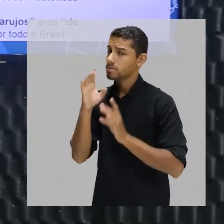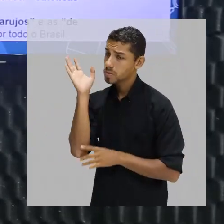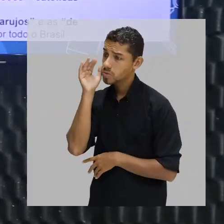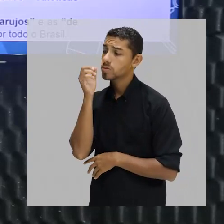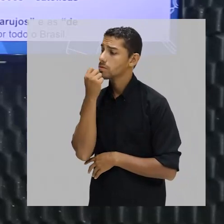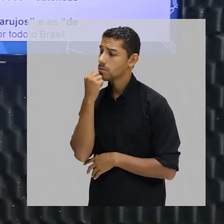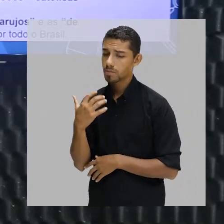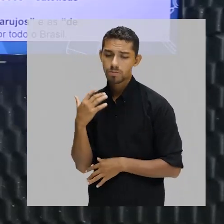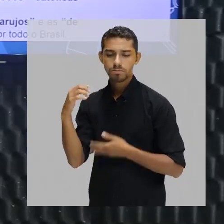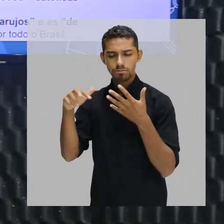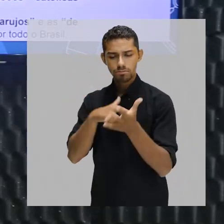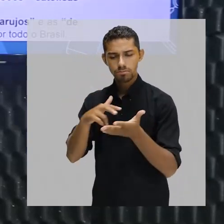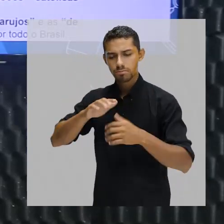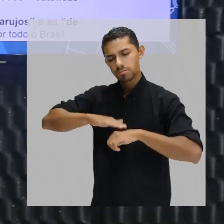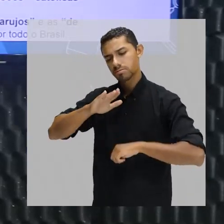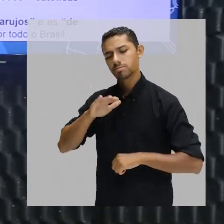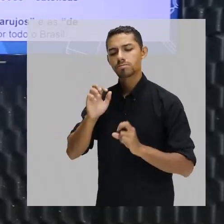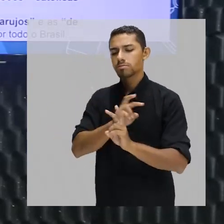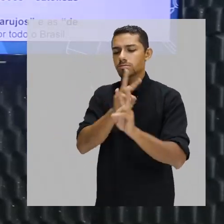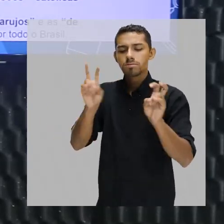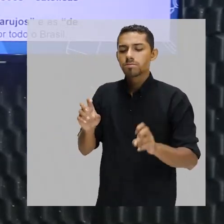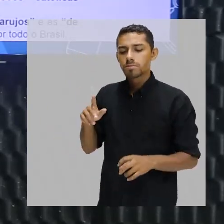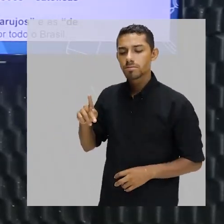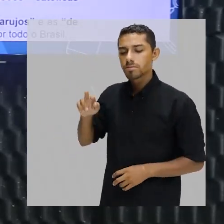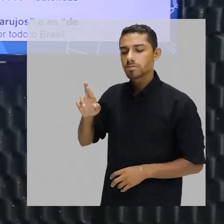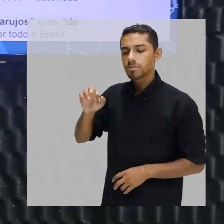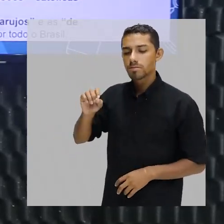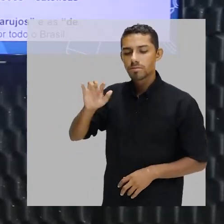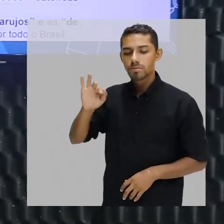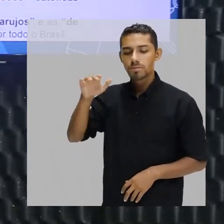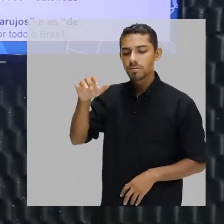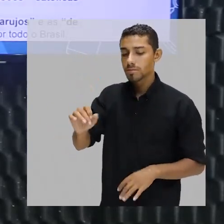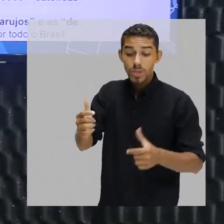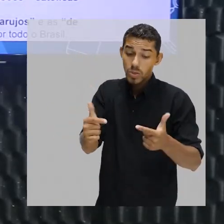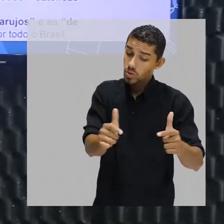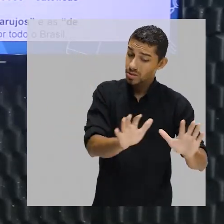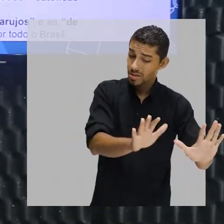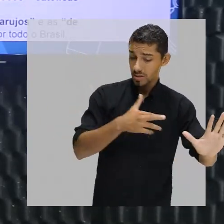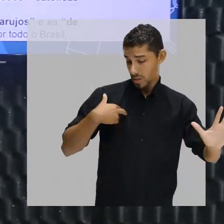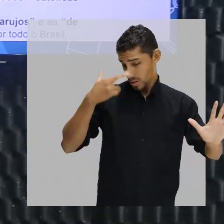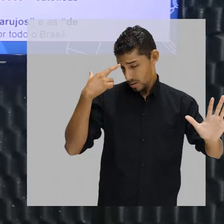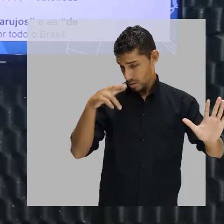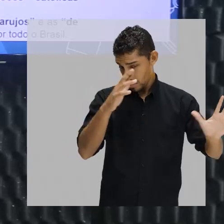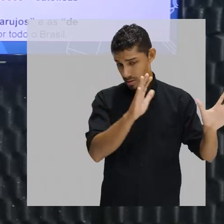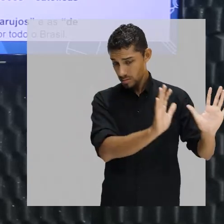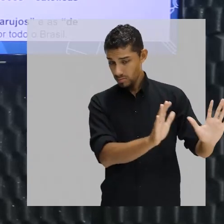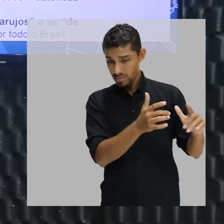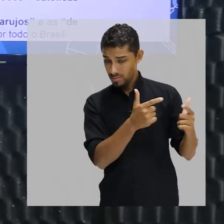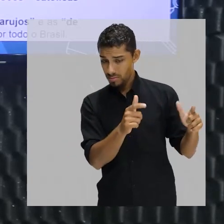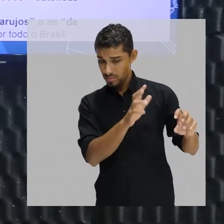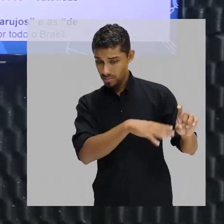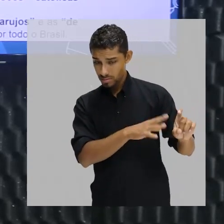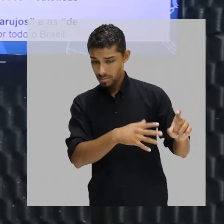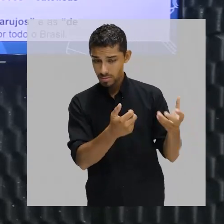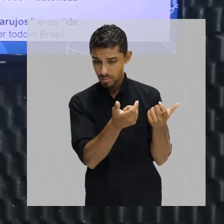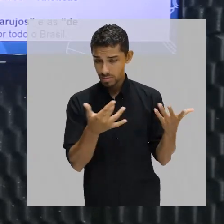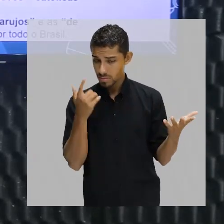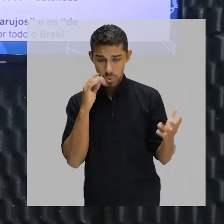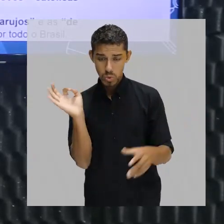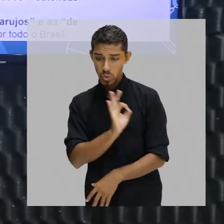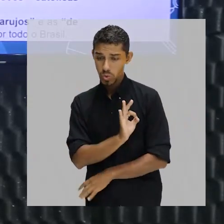interessante. Dança de maior teor profano. Profano não é do capeta, não. Profano é que não é tão religioso, só deixar claro isso. Pois não